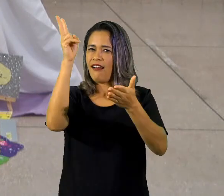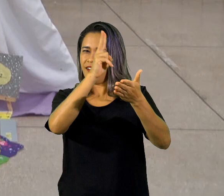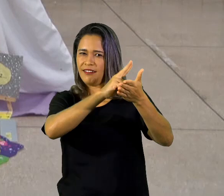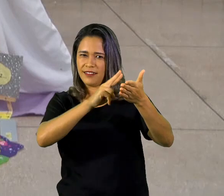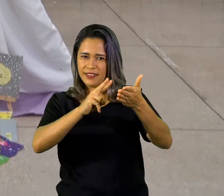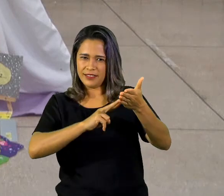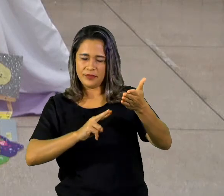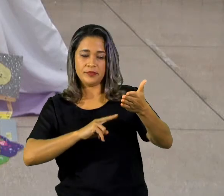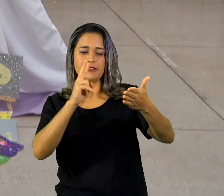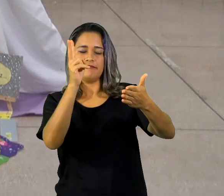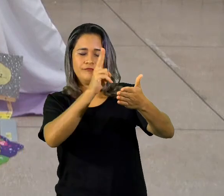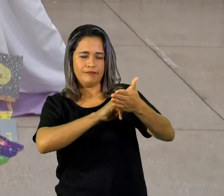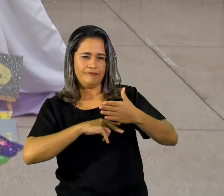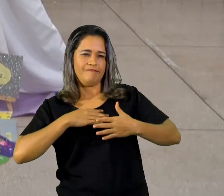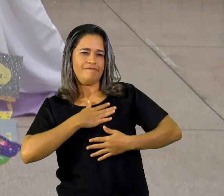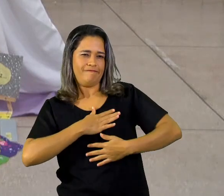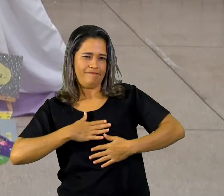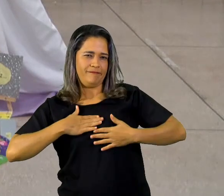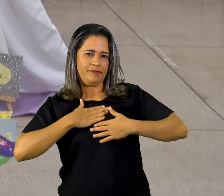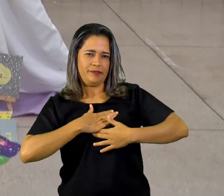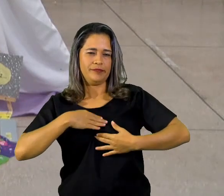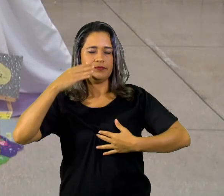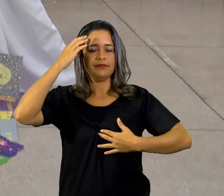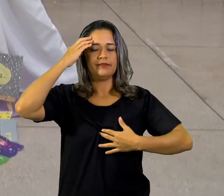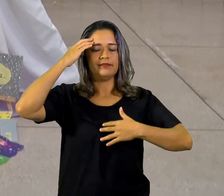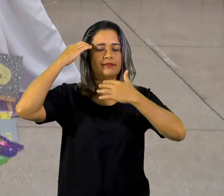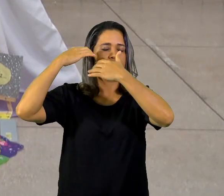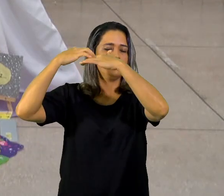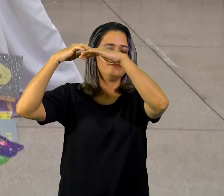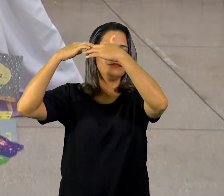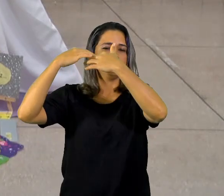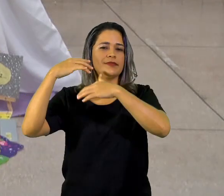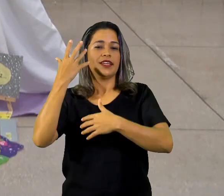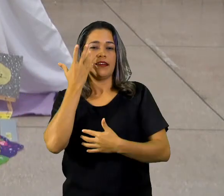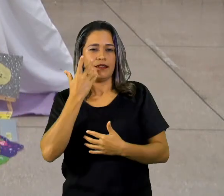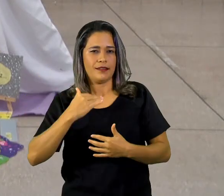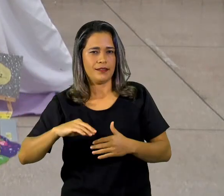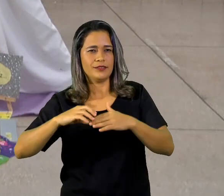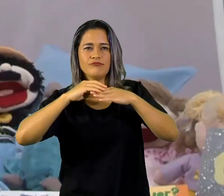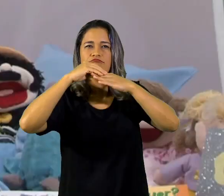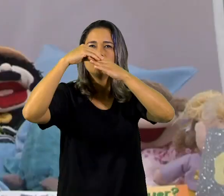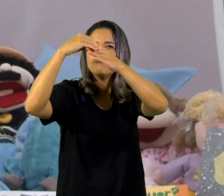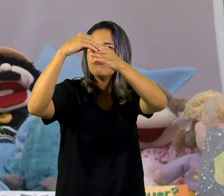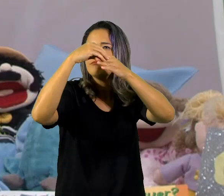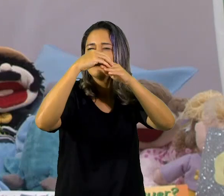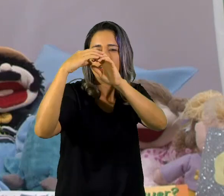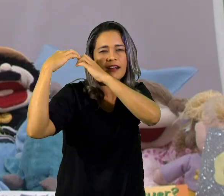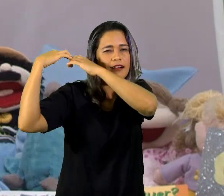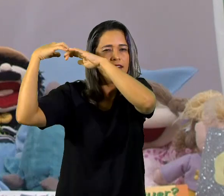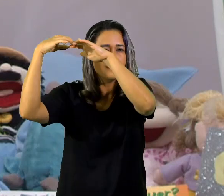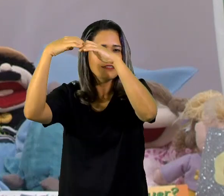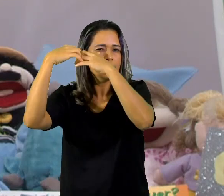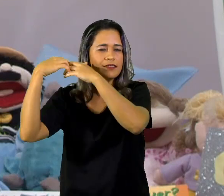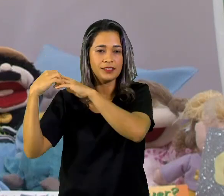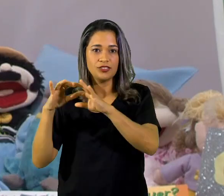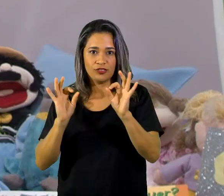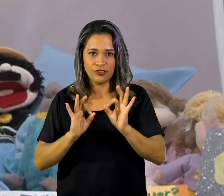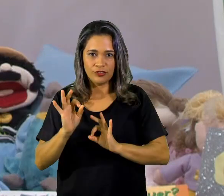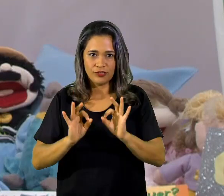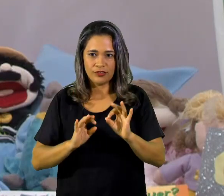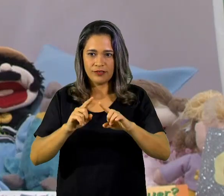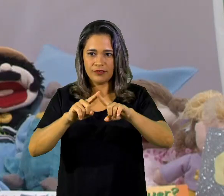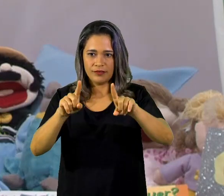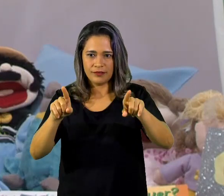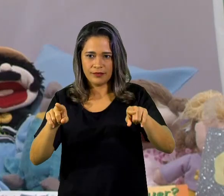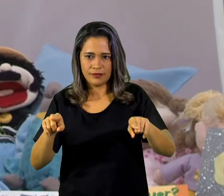Ler traz um prazer para a mente e leva a criança a outros espaços do imaginário. Preparando um ambiente leitor